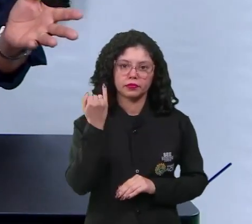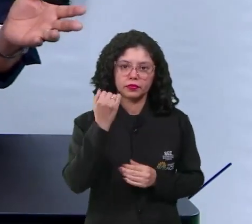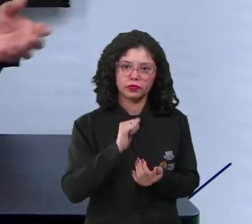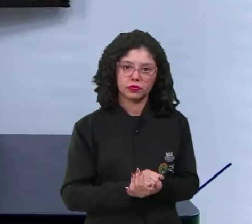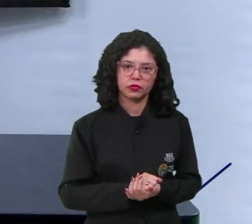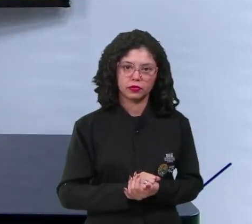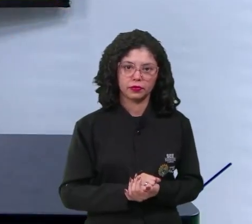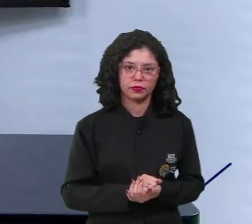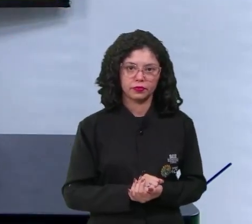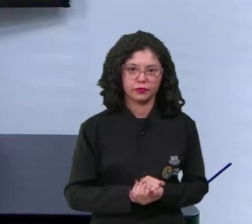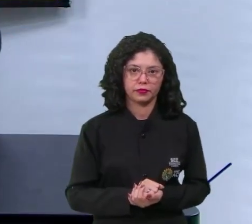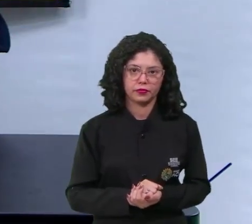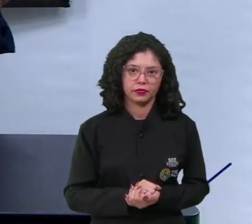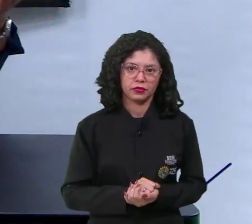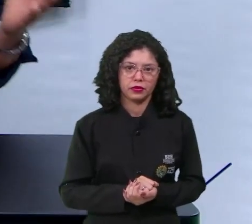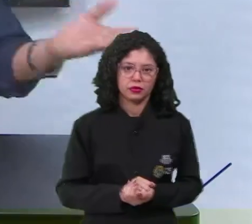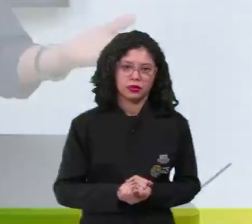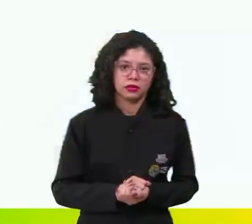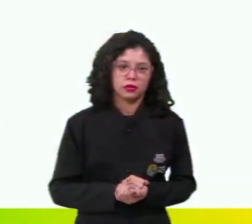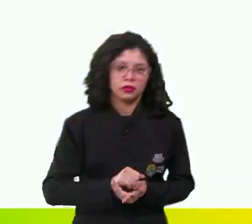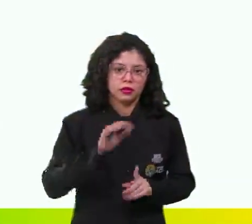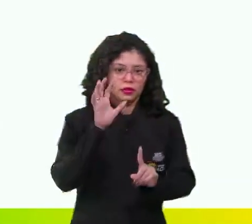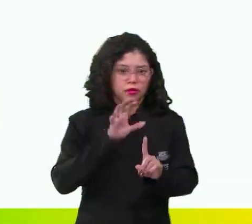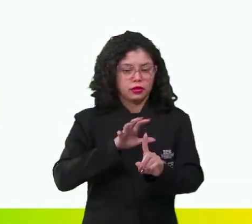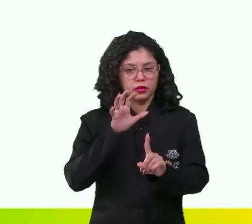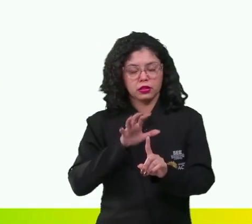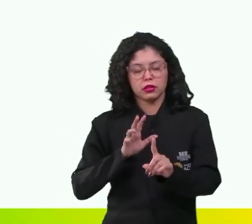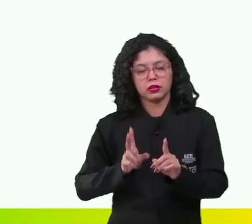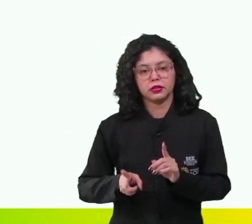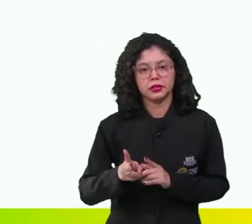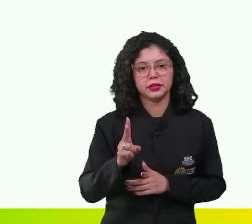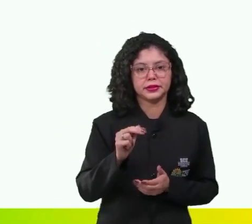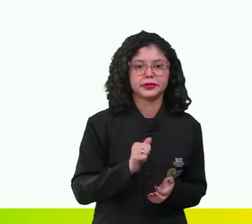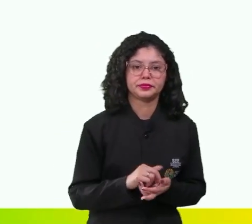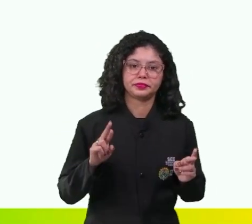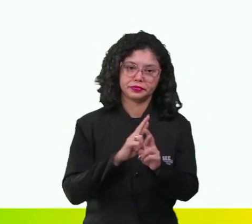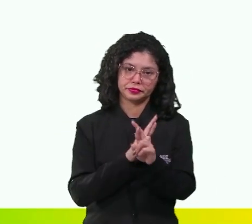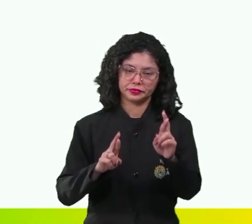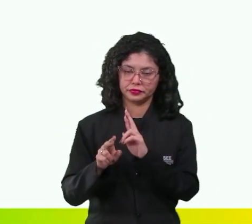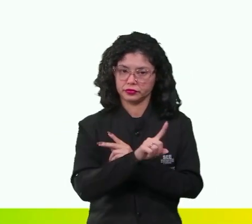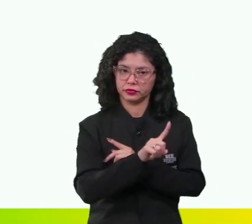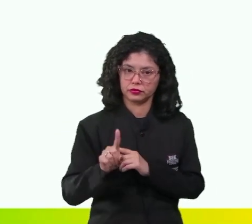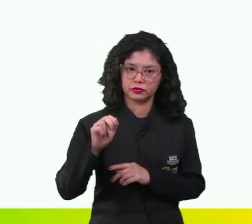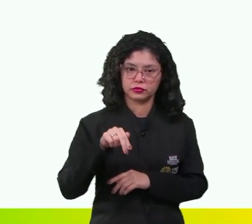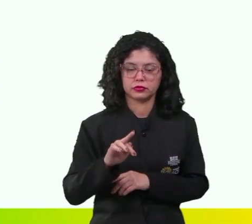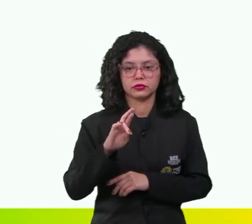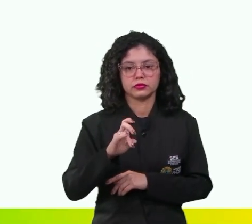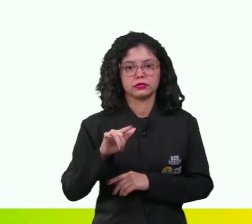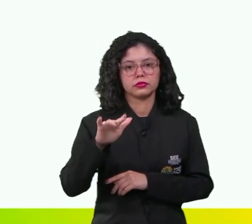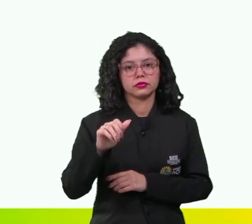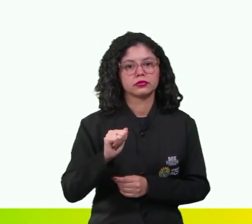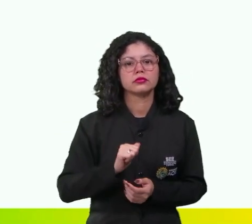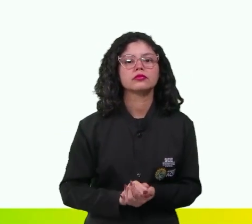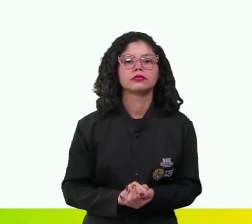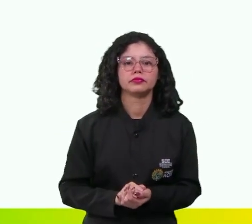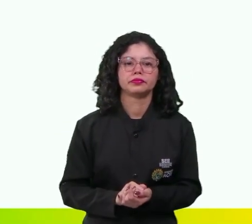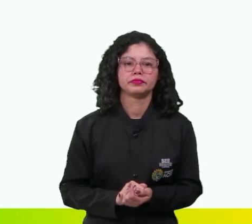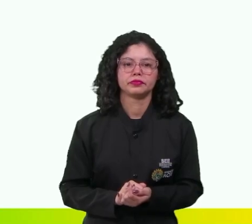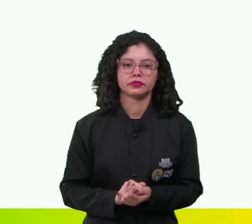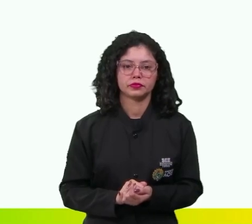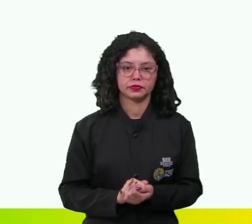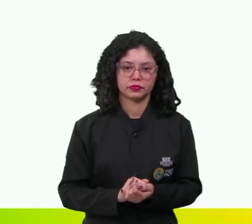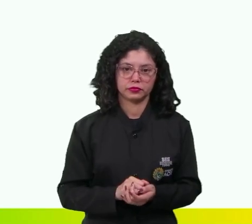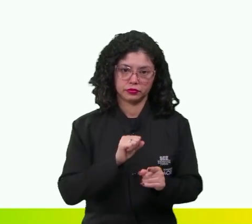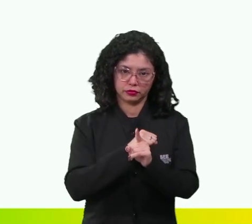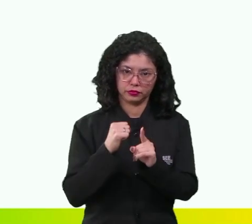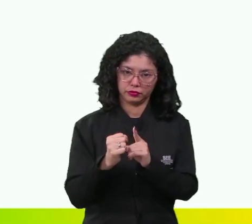a gente saber. Influência mútua. A relação não é unilateral.